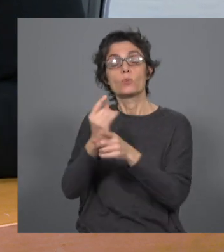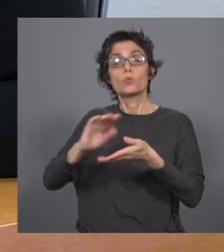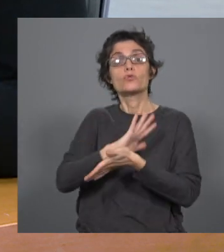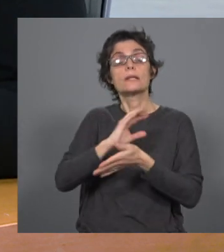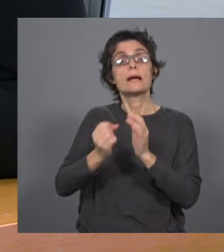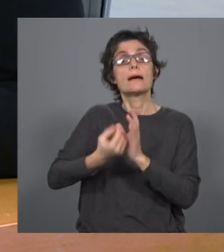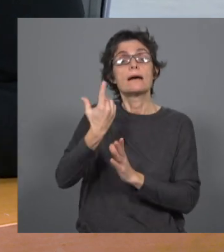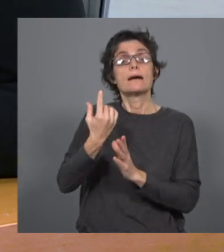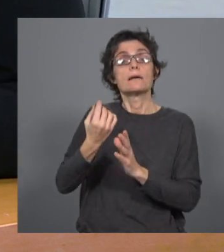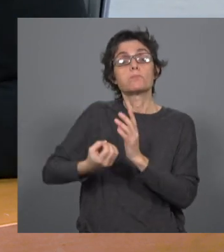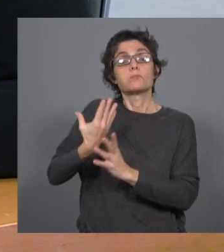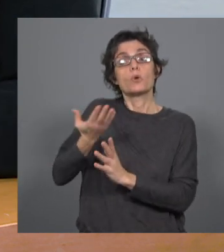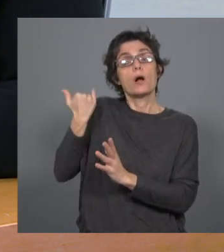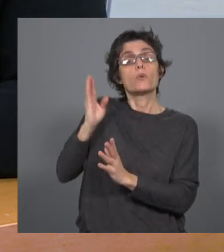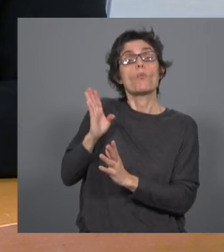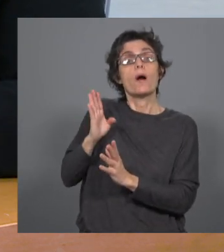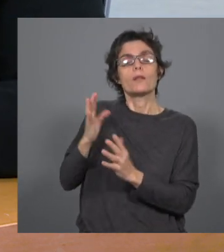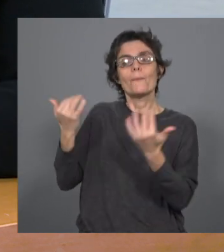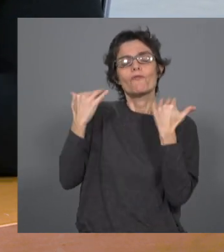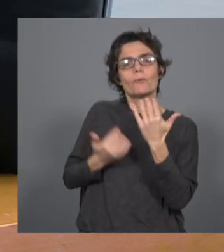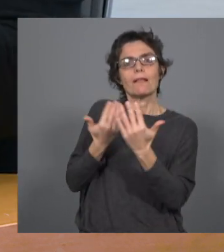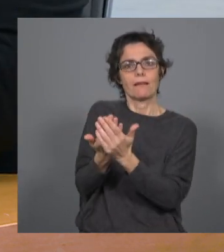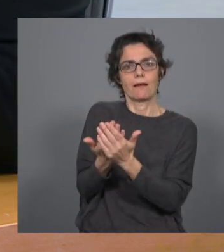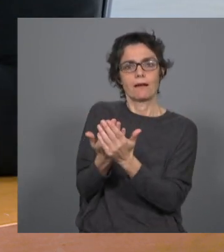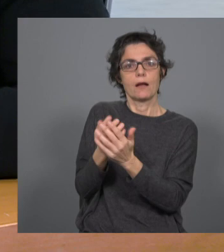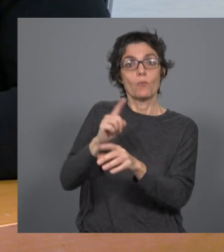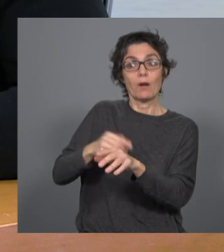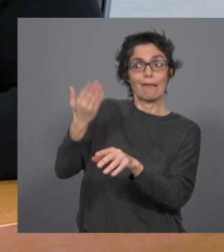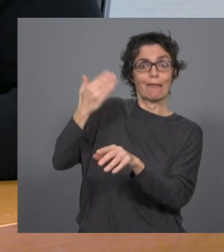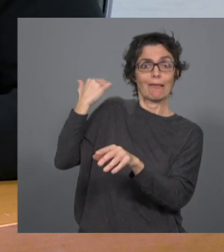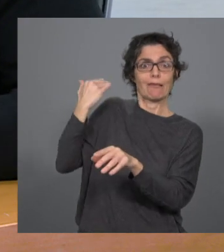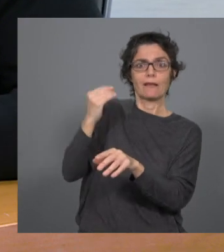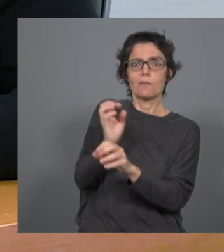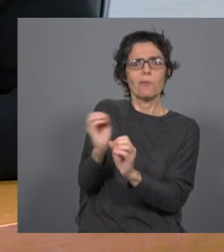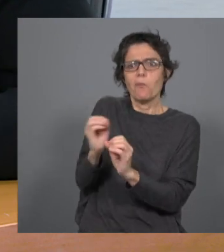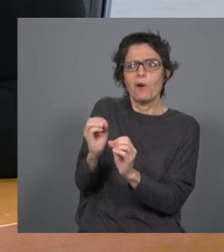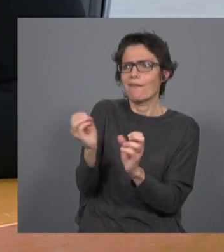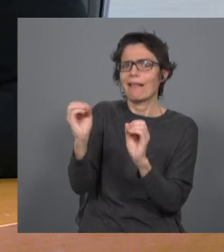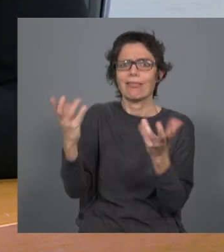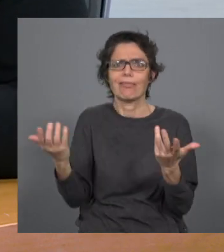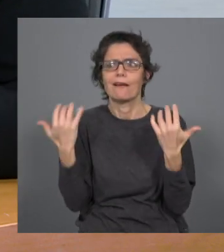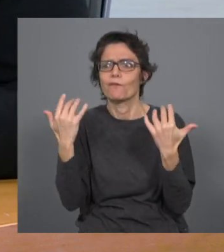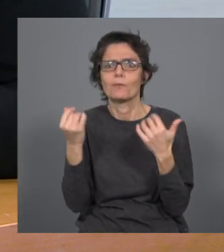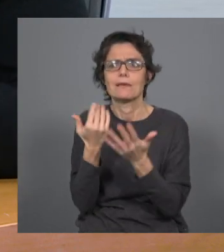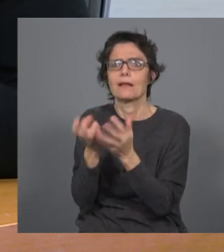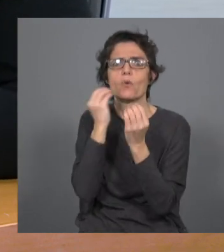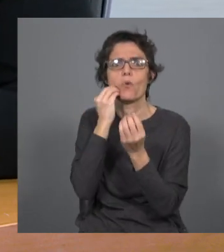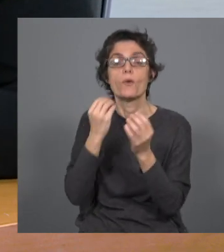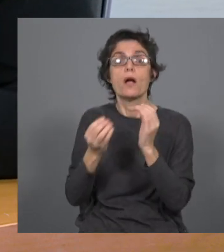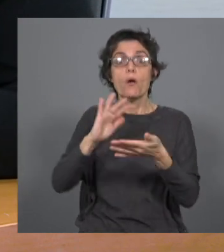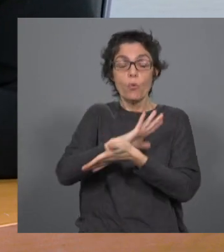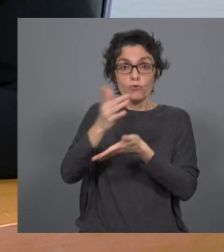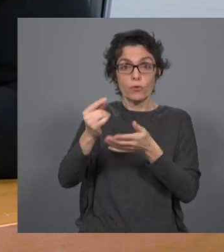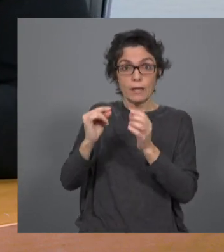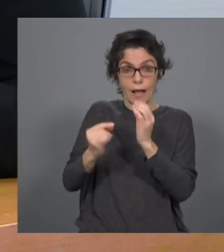e a informação. Na altura em que nasceu não havia nada para a família, mais direcionado. E o jornal nasce com esta vocação de formar e informar a